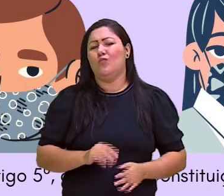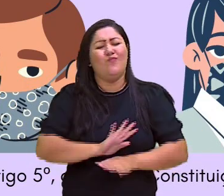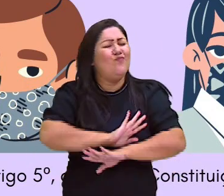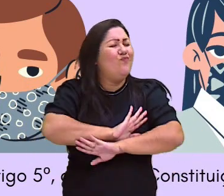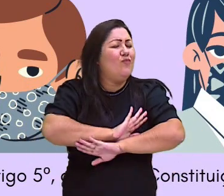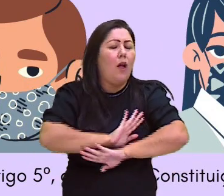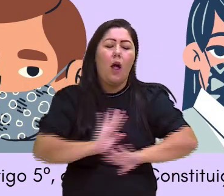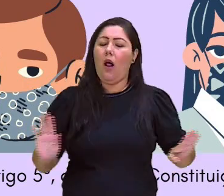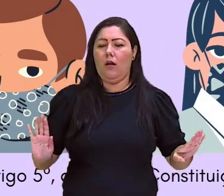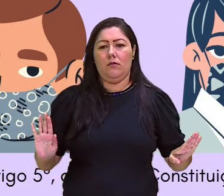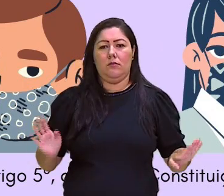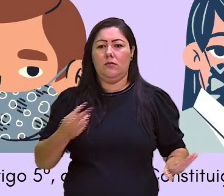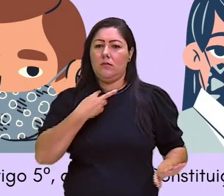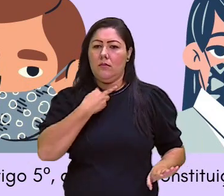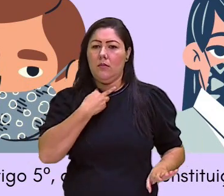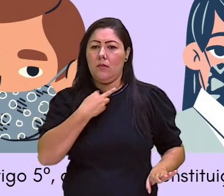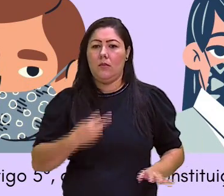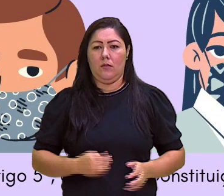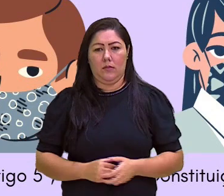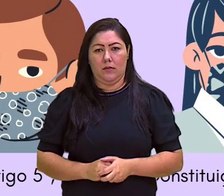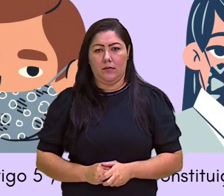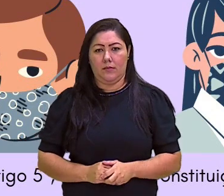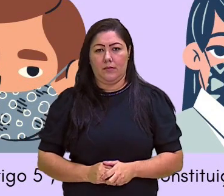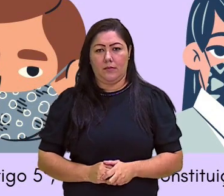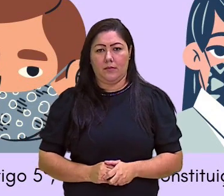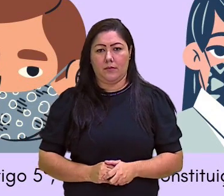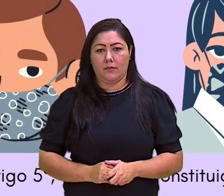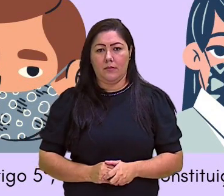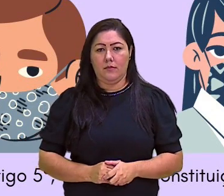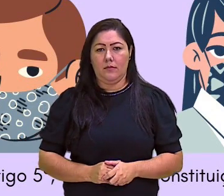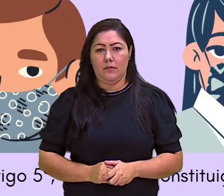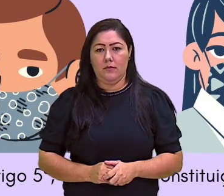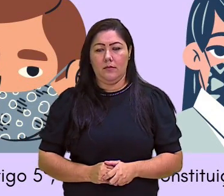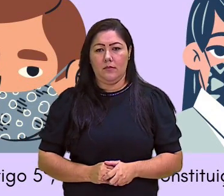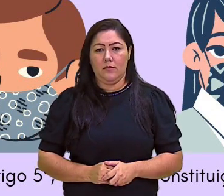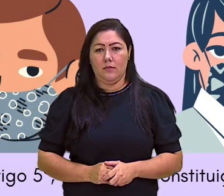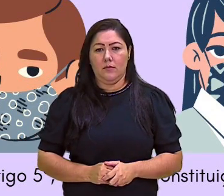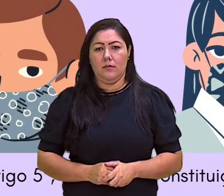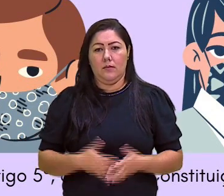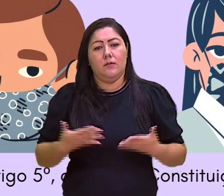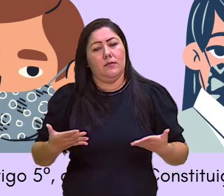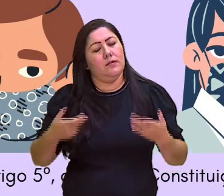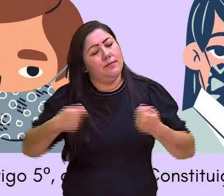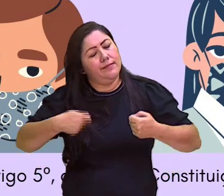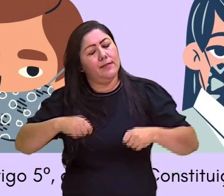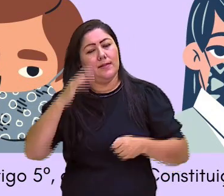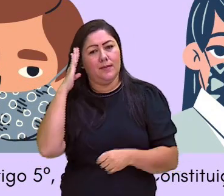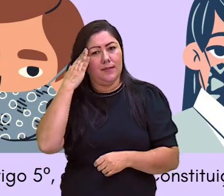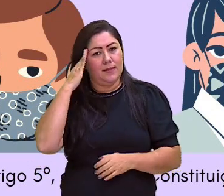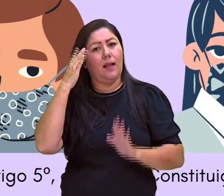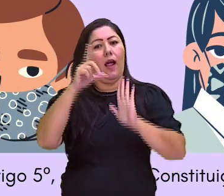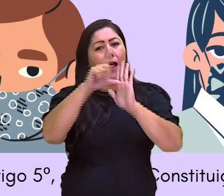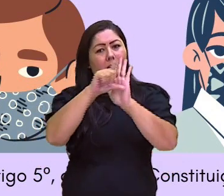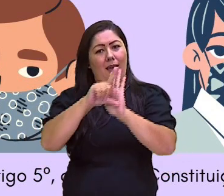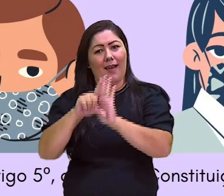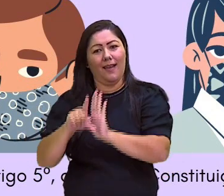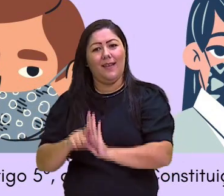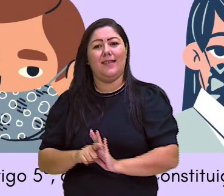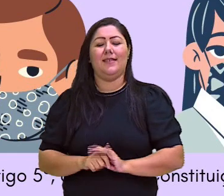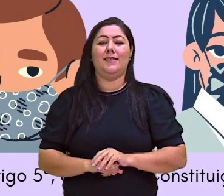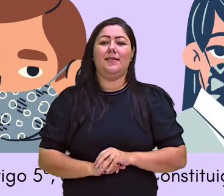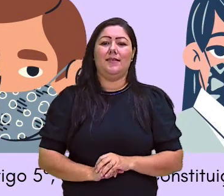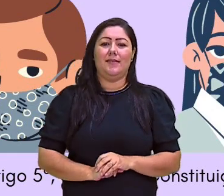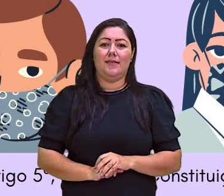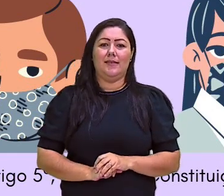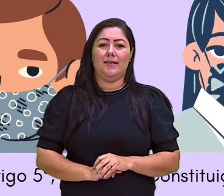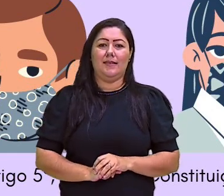Tortura, basta, né? Acabou. Então, precisamos entender as leis. E se a gente for